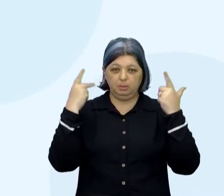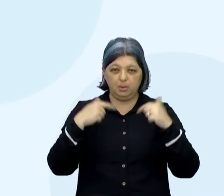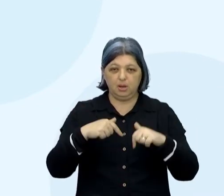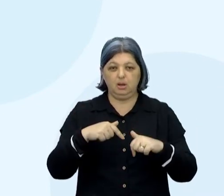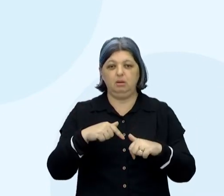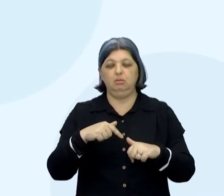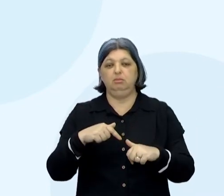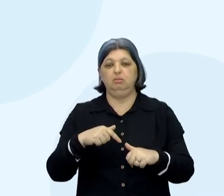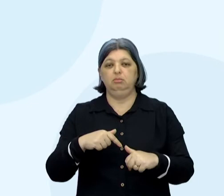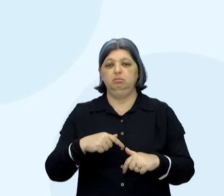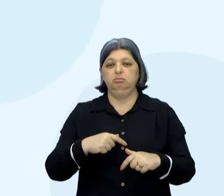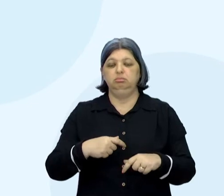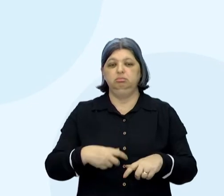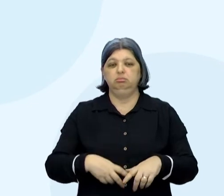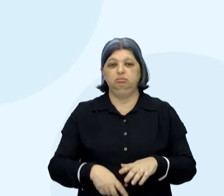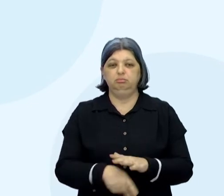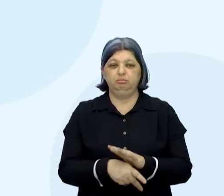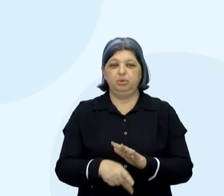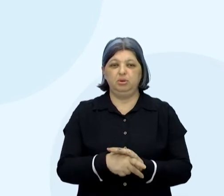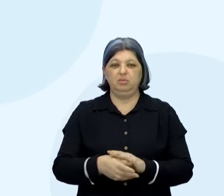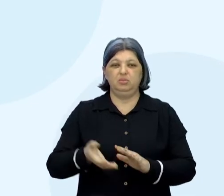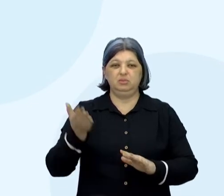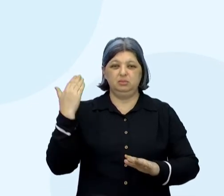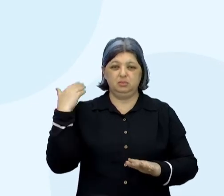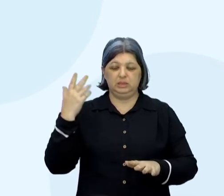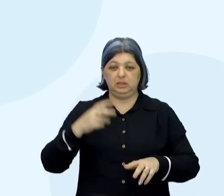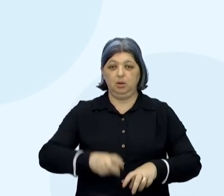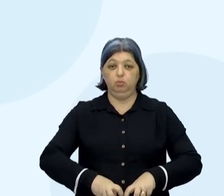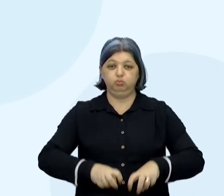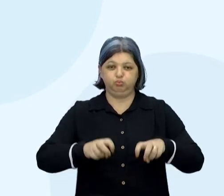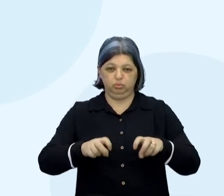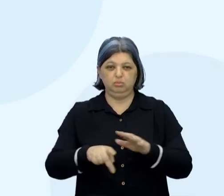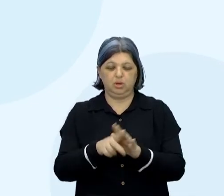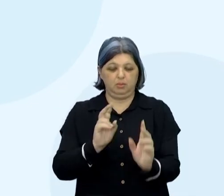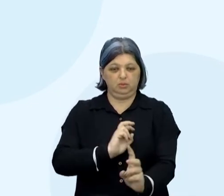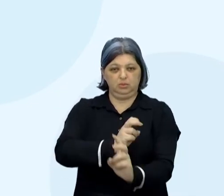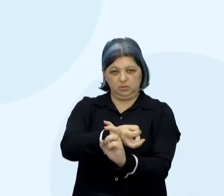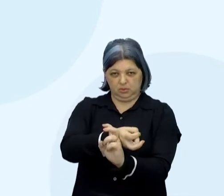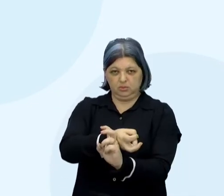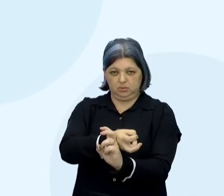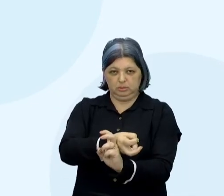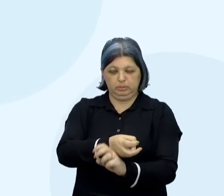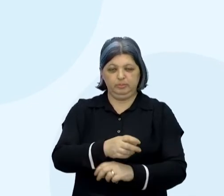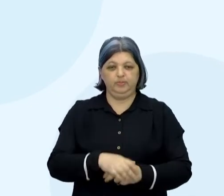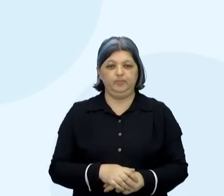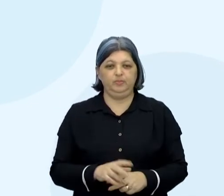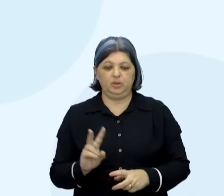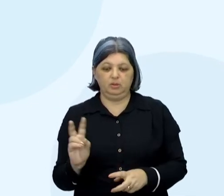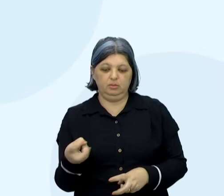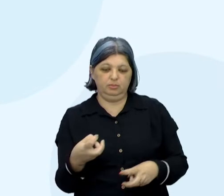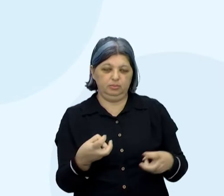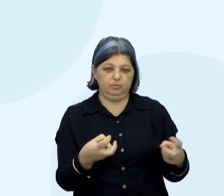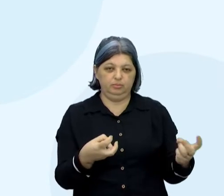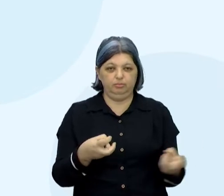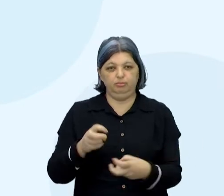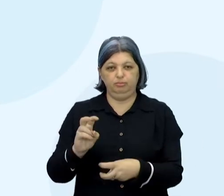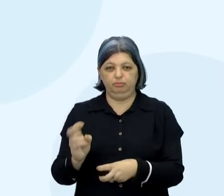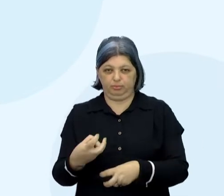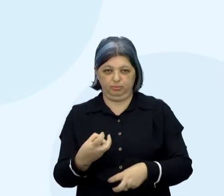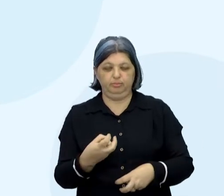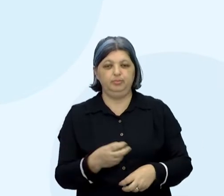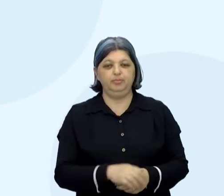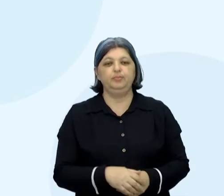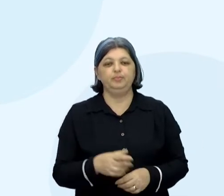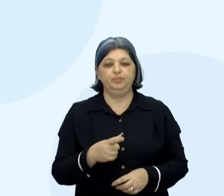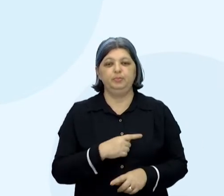E essas preguiças gigantes aqui, esses esqueletos, né, das preguiças gigantes, eles são bem legais e a